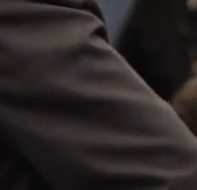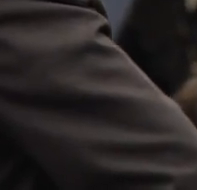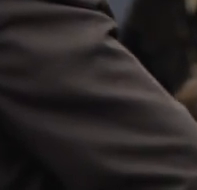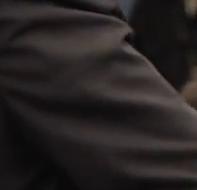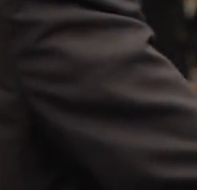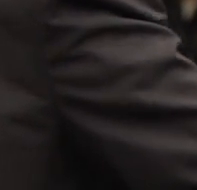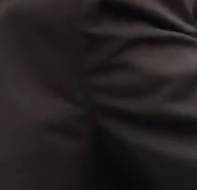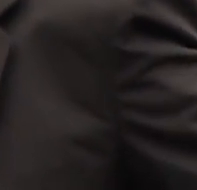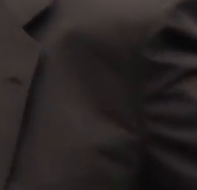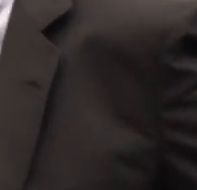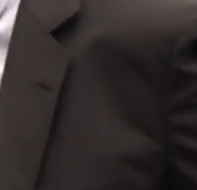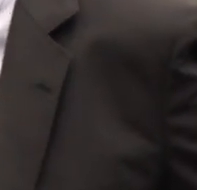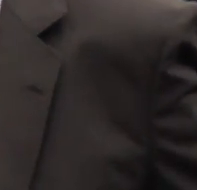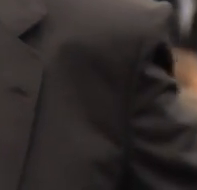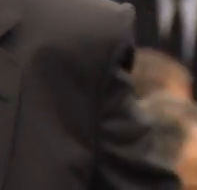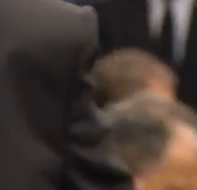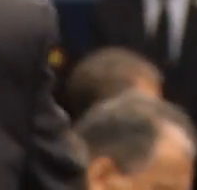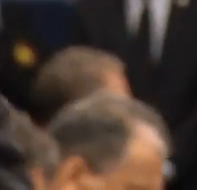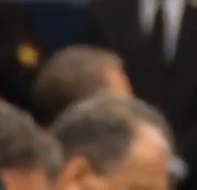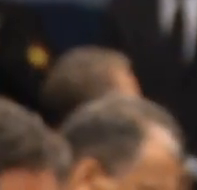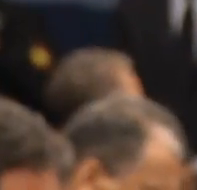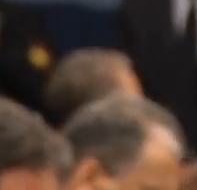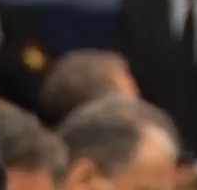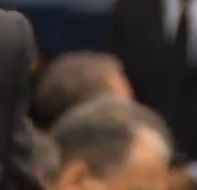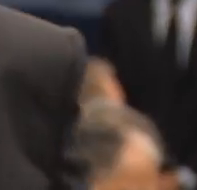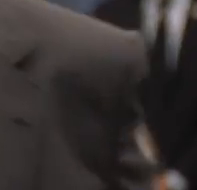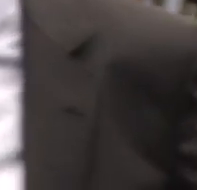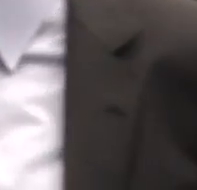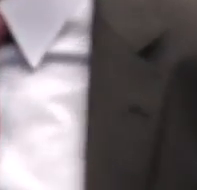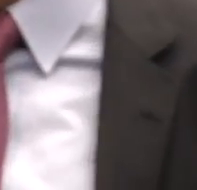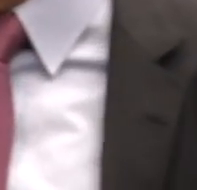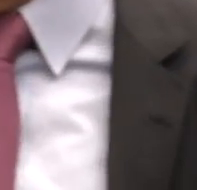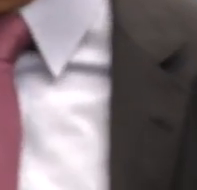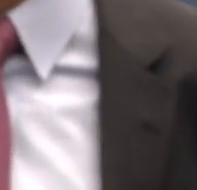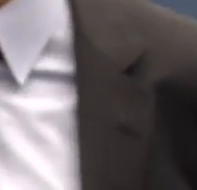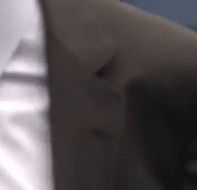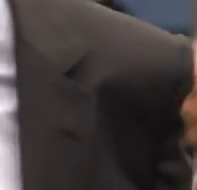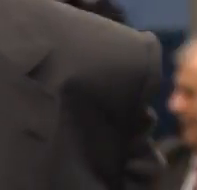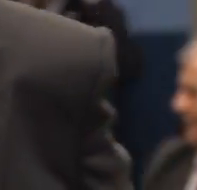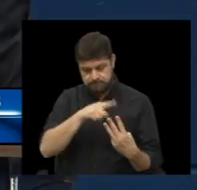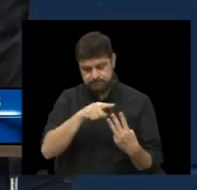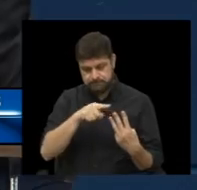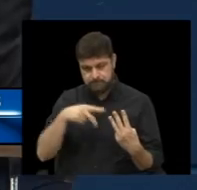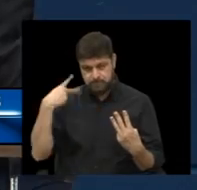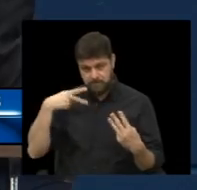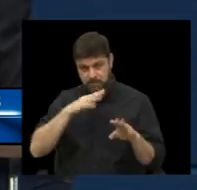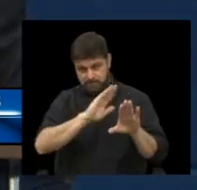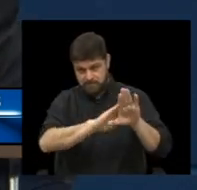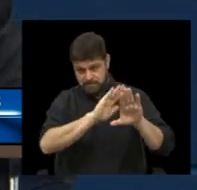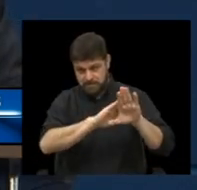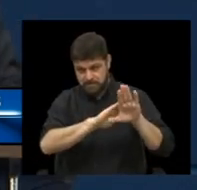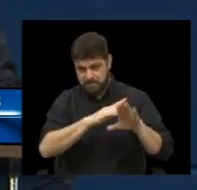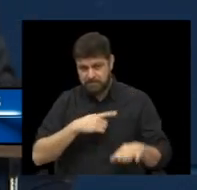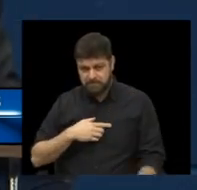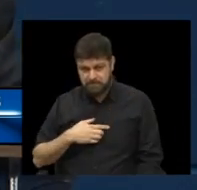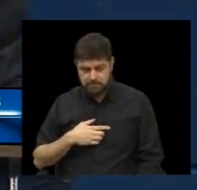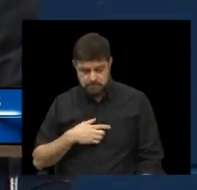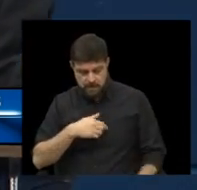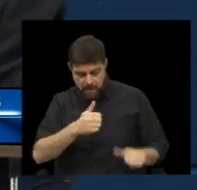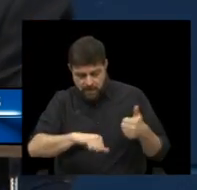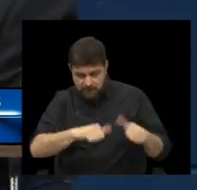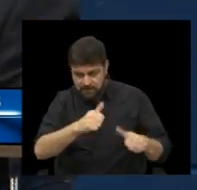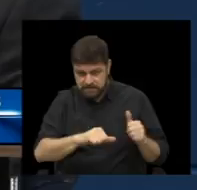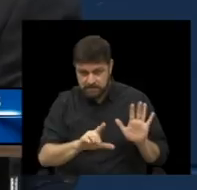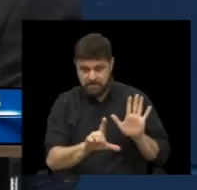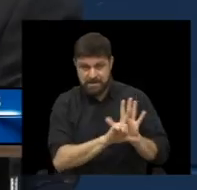Municipal 14.789, que amplia o atendimento prioritário a pessoas com deficiência. E a análise, no primeiro momento, na noite de hoje, é